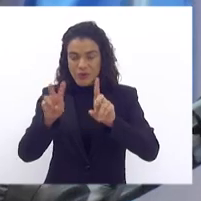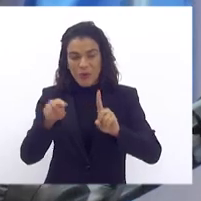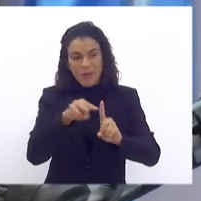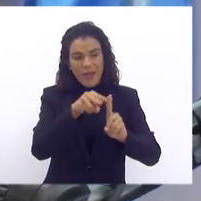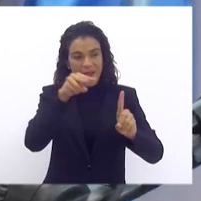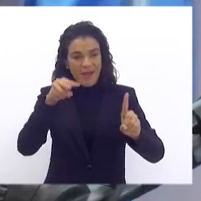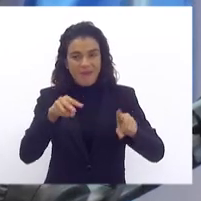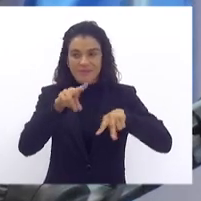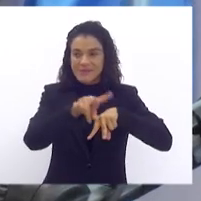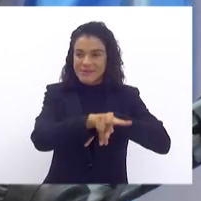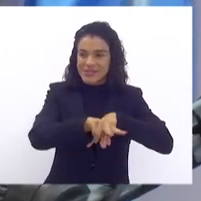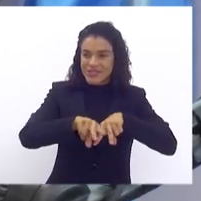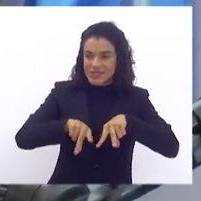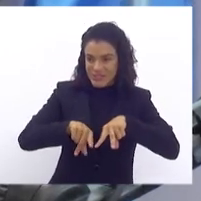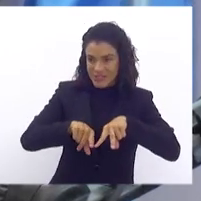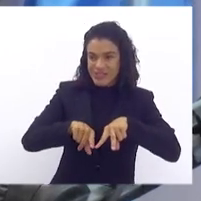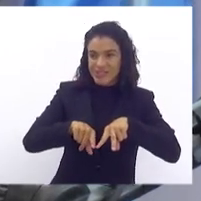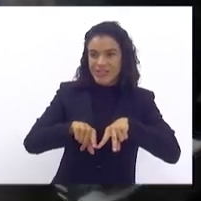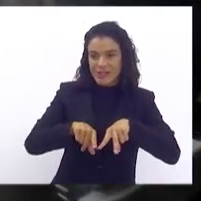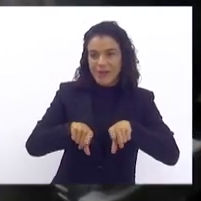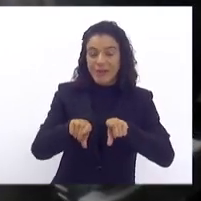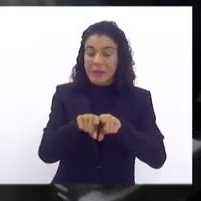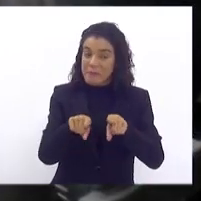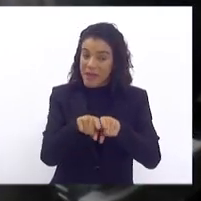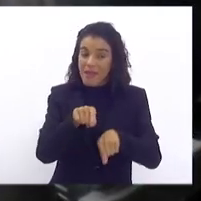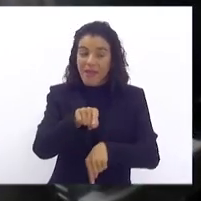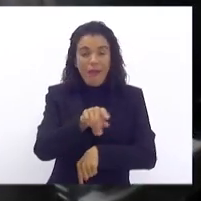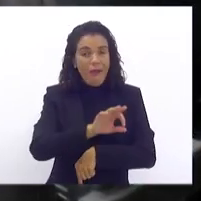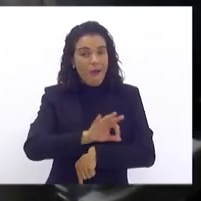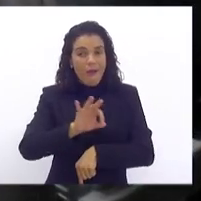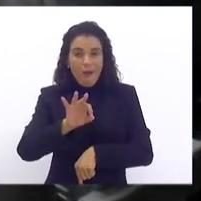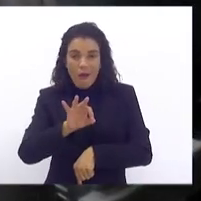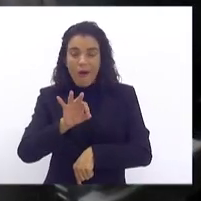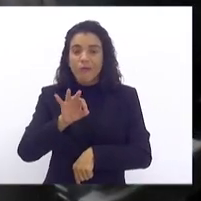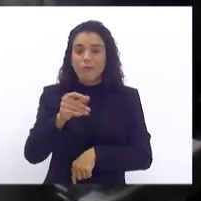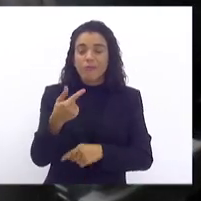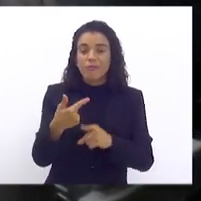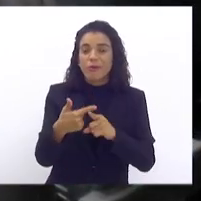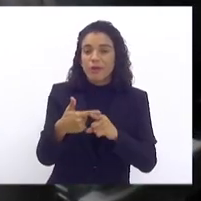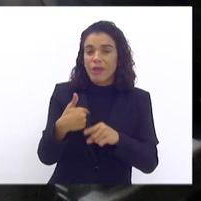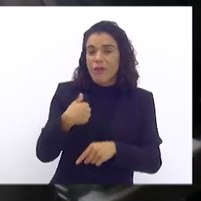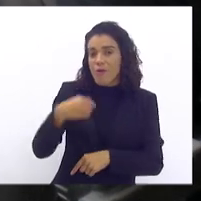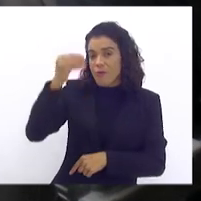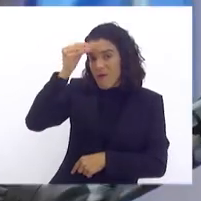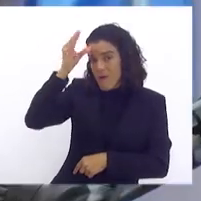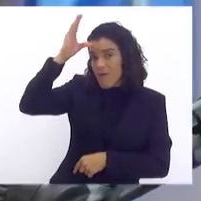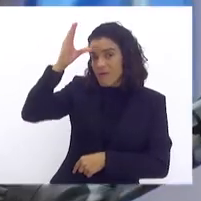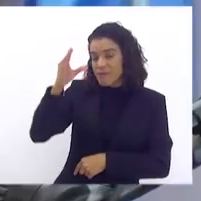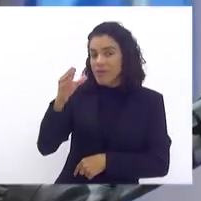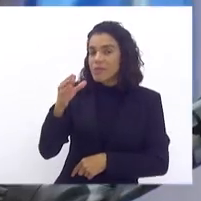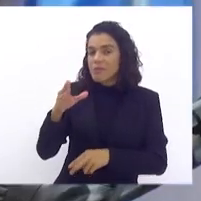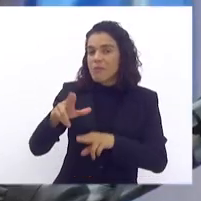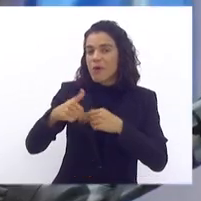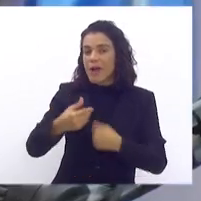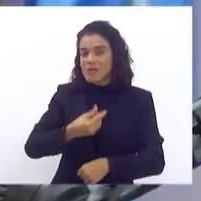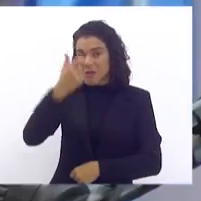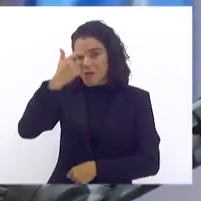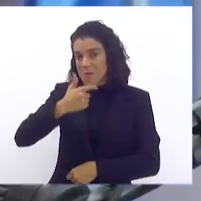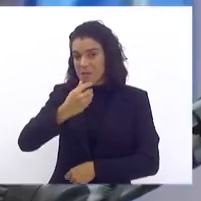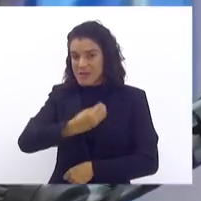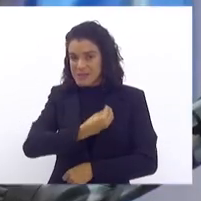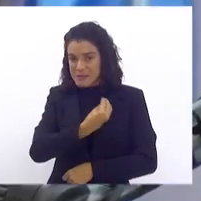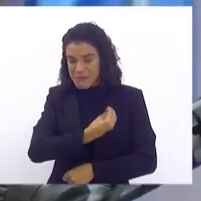perspectiva de gênero. Né? Sim, isso foi colocado, eu tive conhecimento através de uma participação